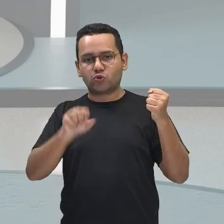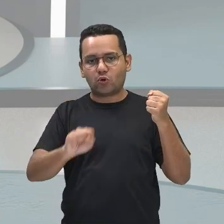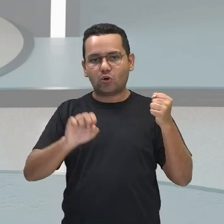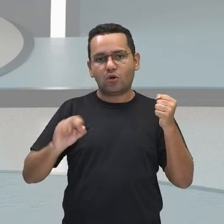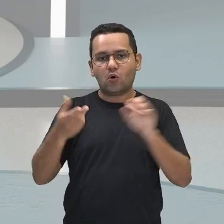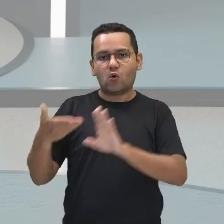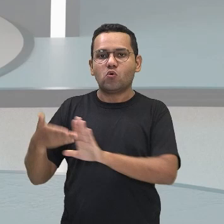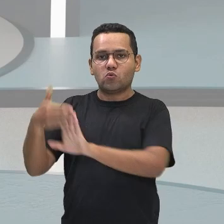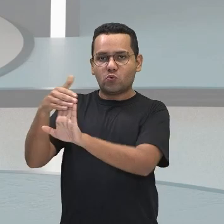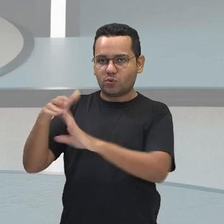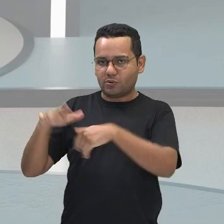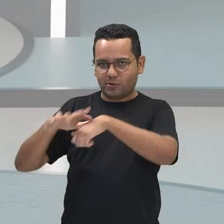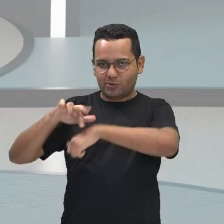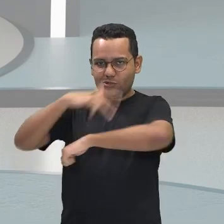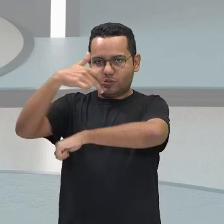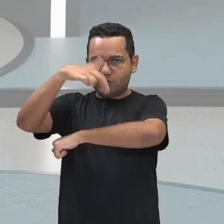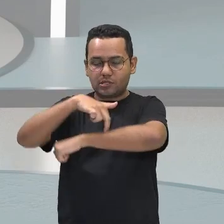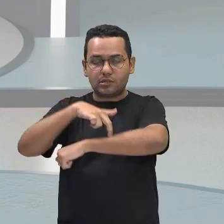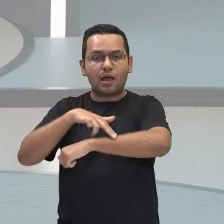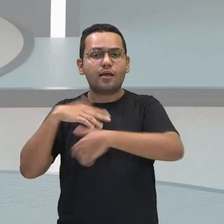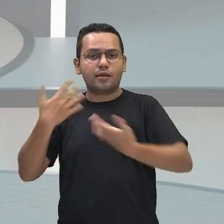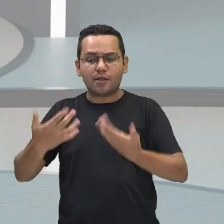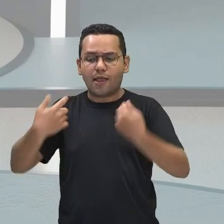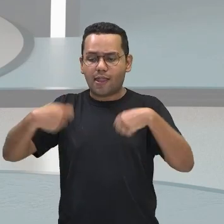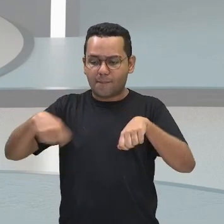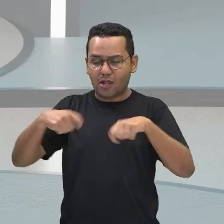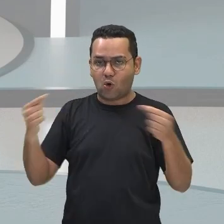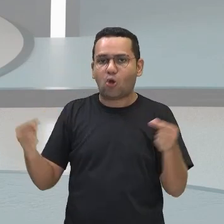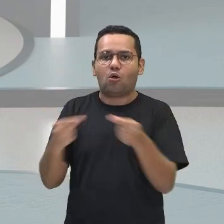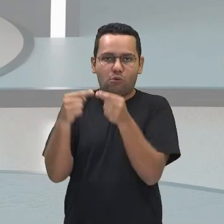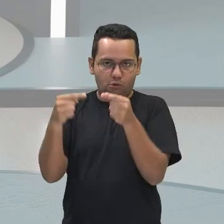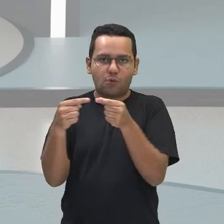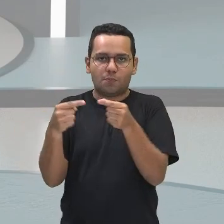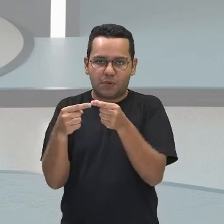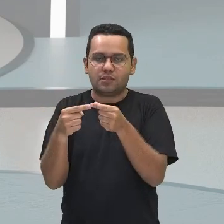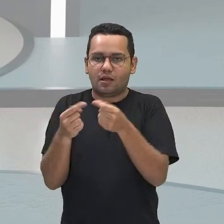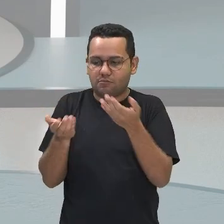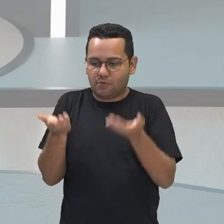possível dentro da faixa de peso, os lutadores, no caso. O jockey é porque quanto mais